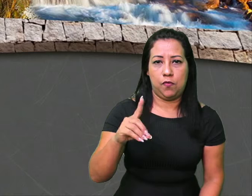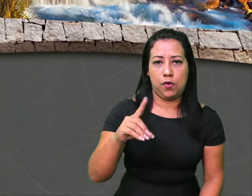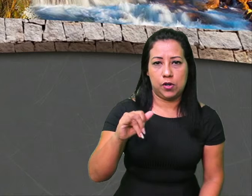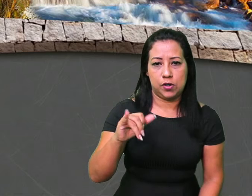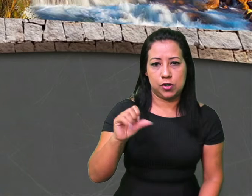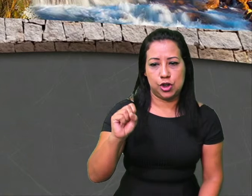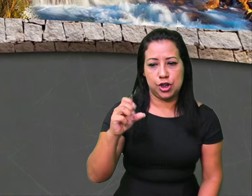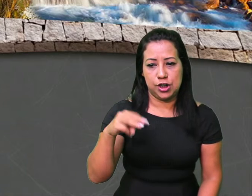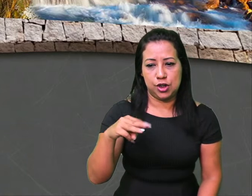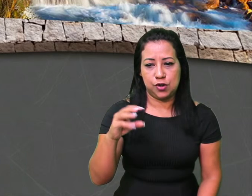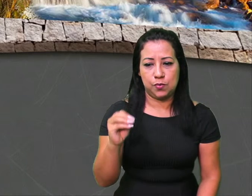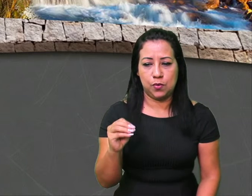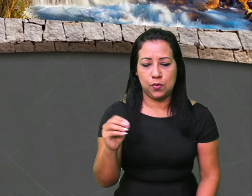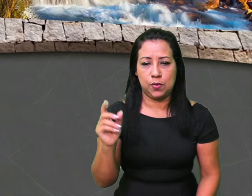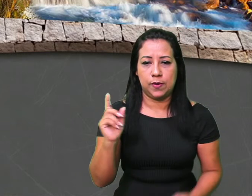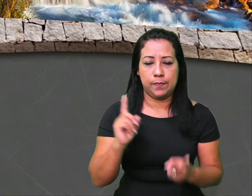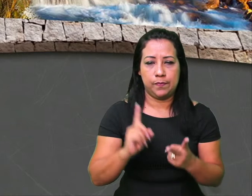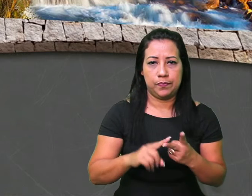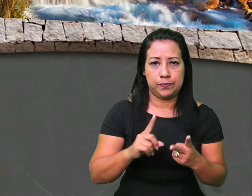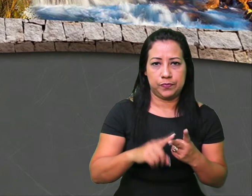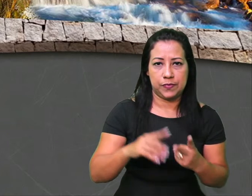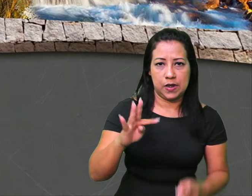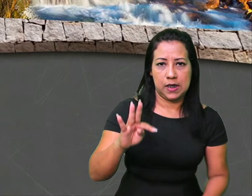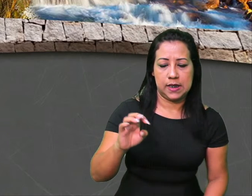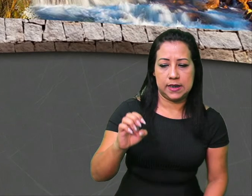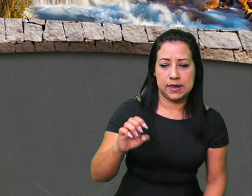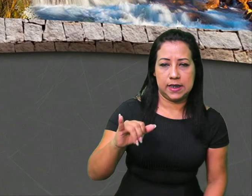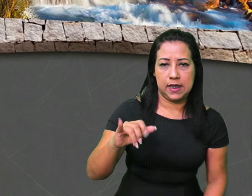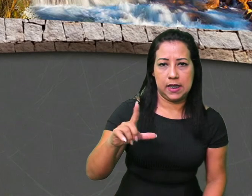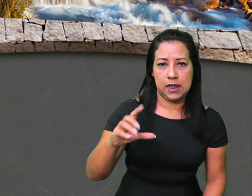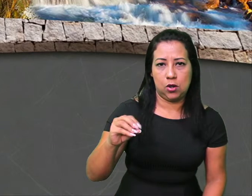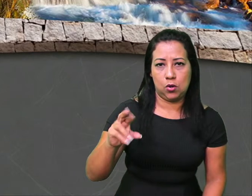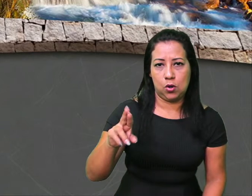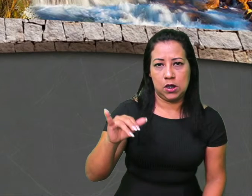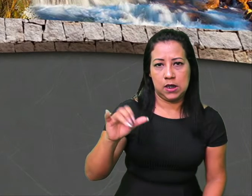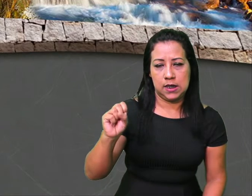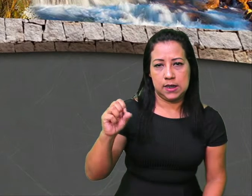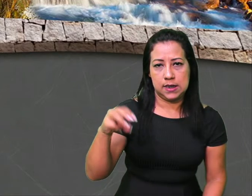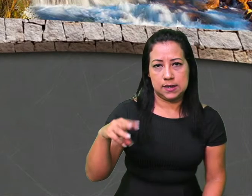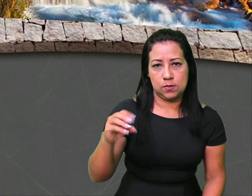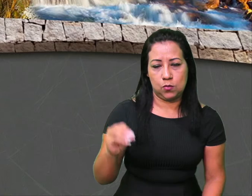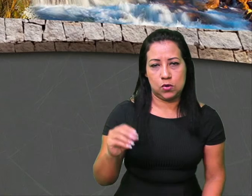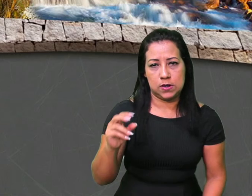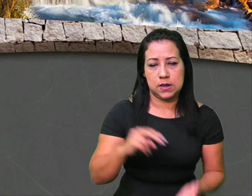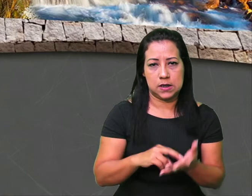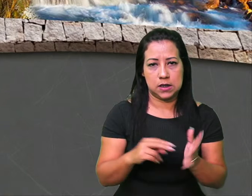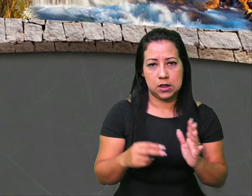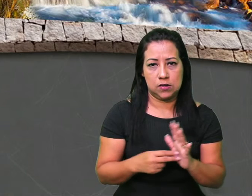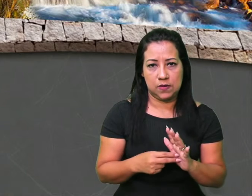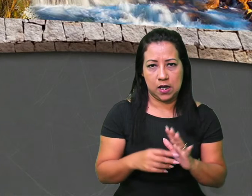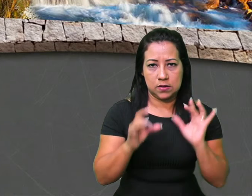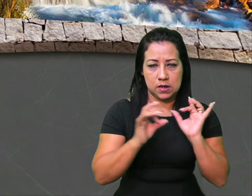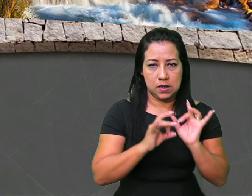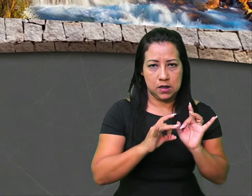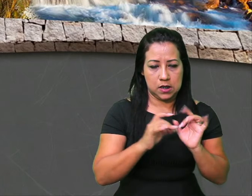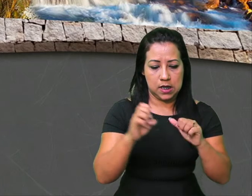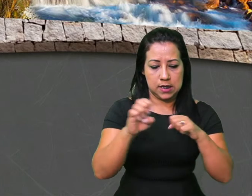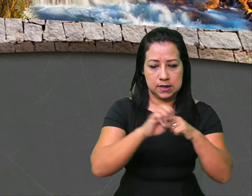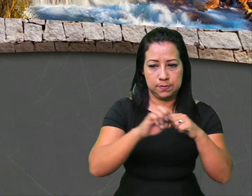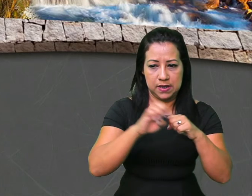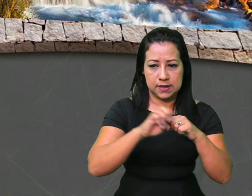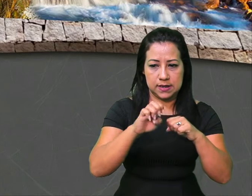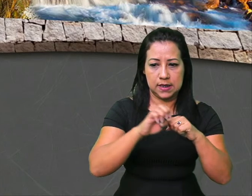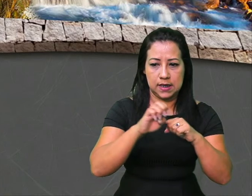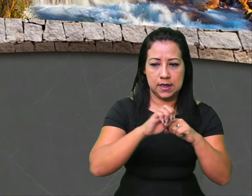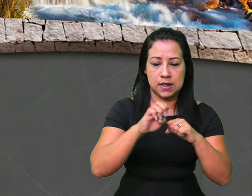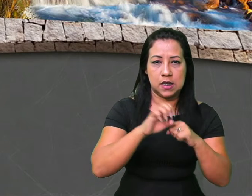ó. Eu sendo especializado só num trabalho só, ok? Isso segundo a Revolução Industrial.